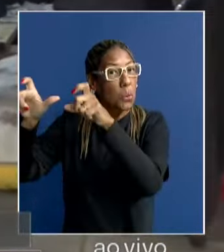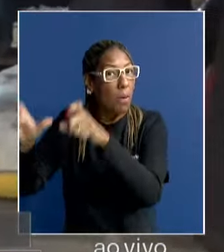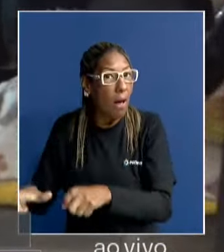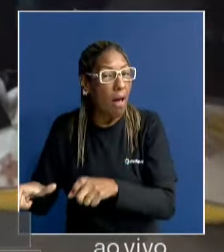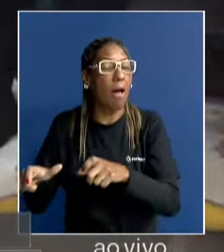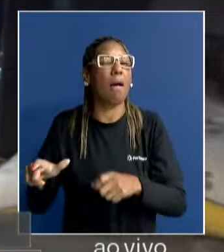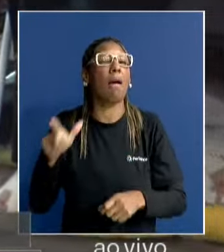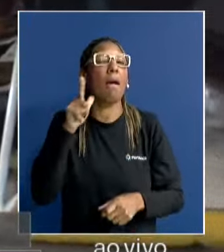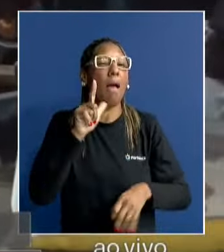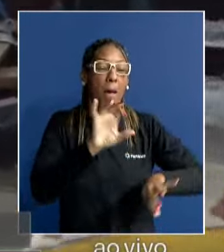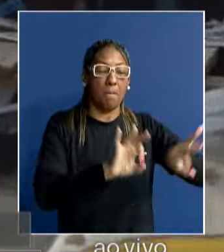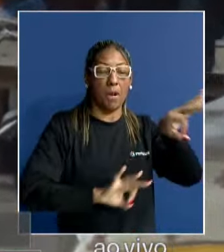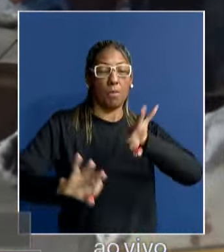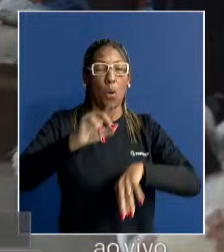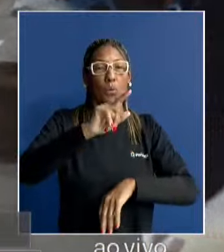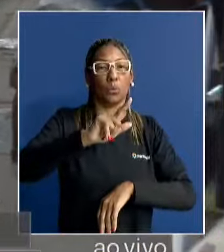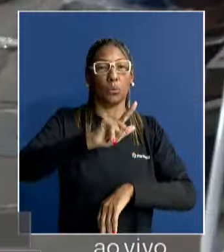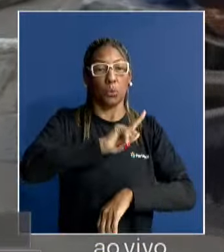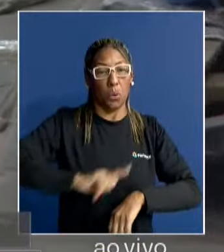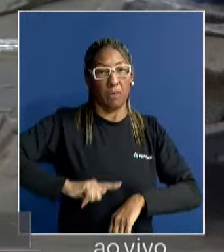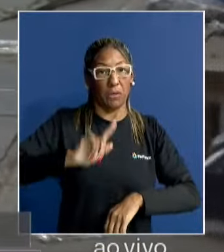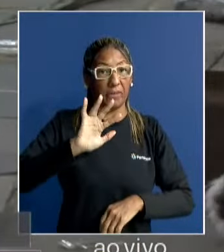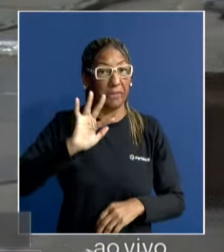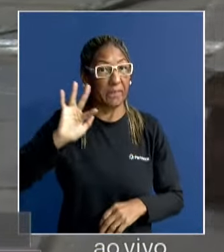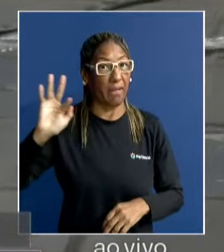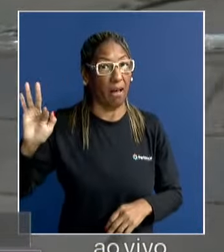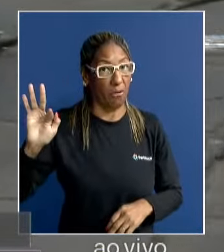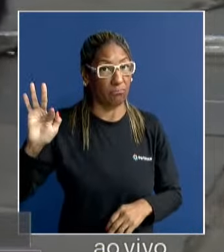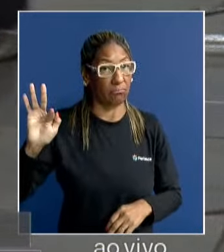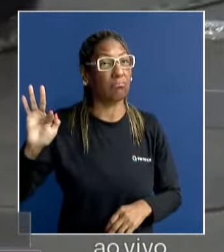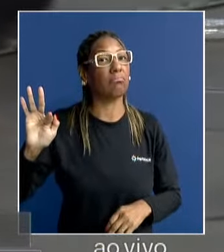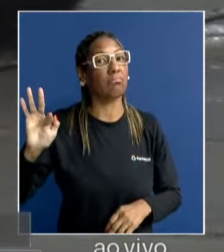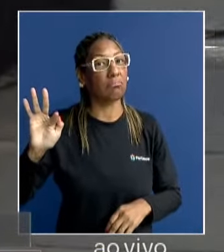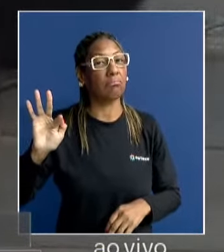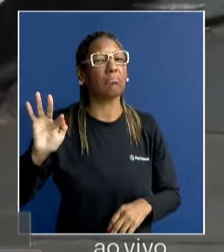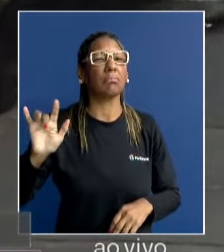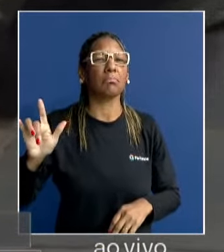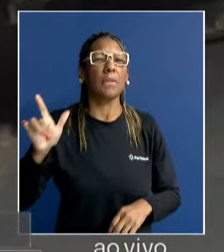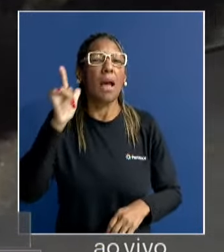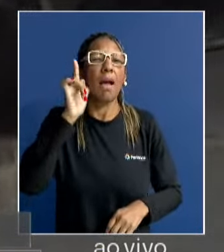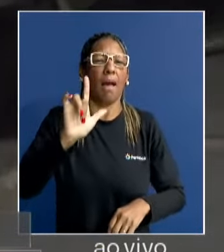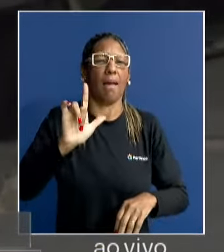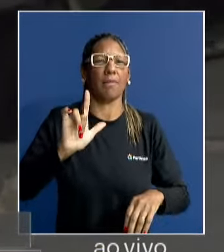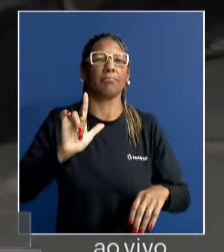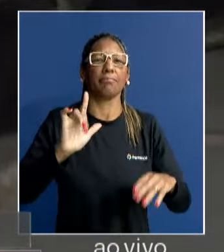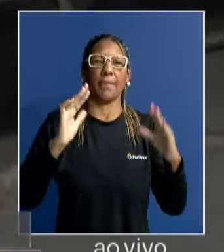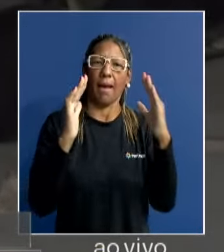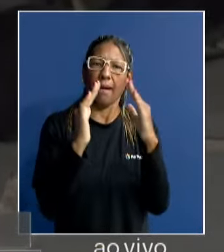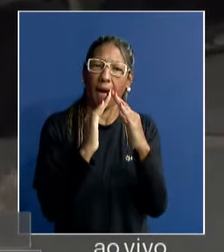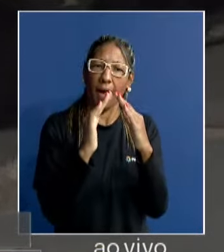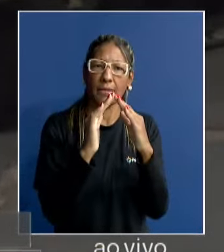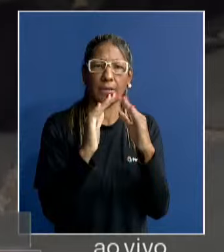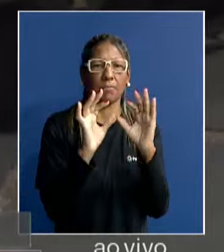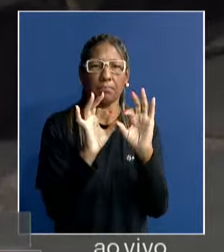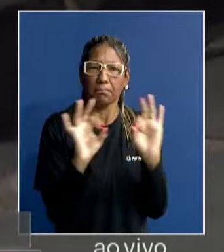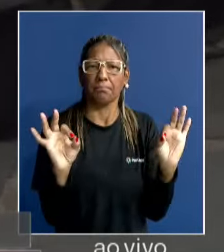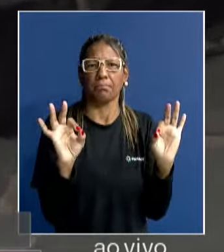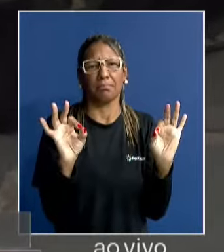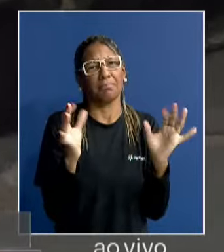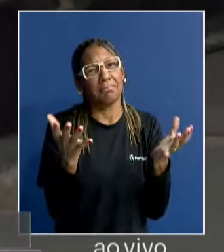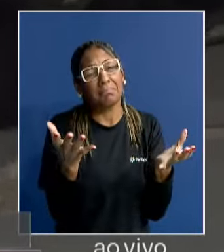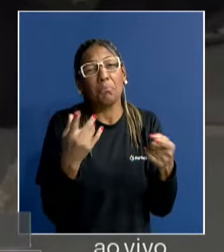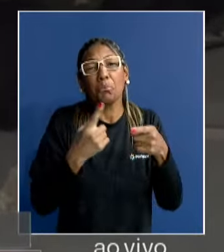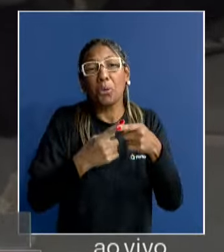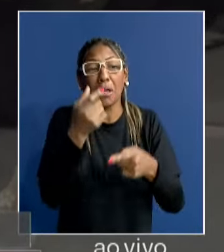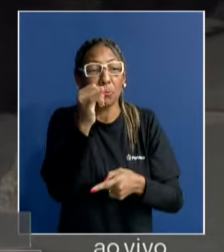através do planejamento do governo federal, receba aí as casinhas, né, receba o mínimo de dignidade, porque quem